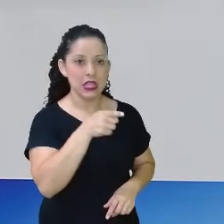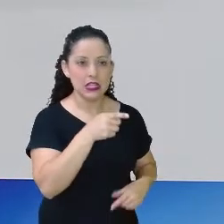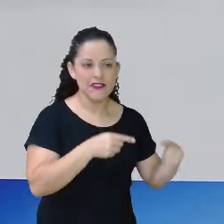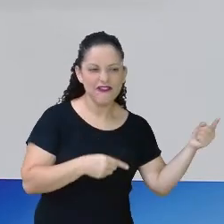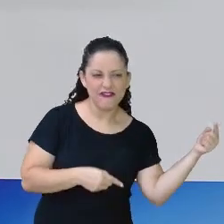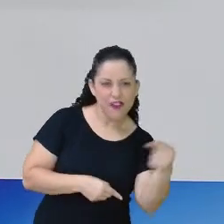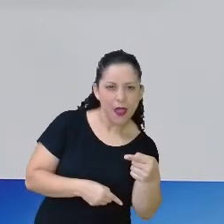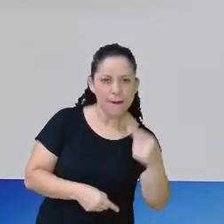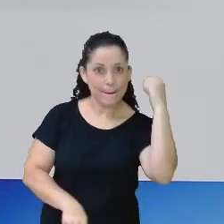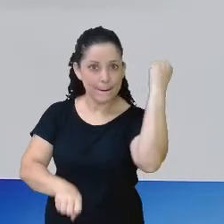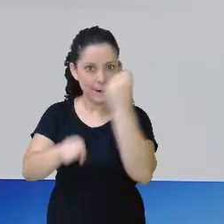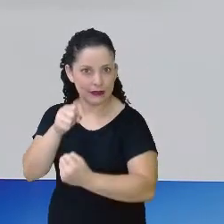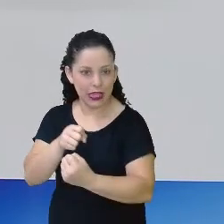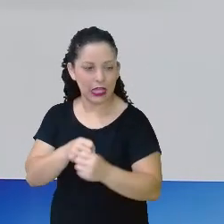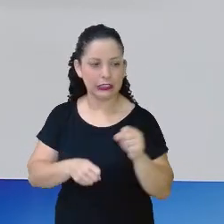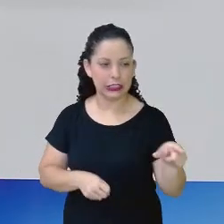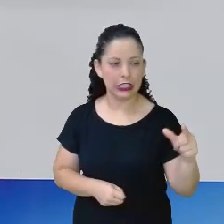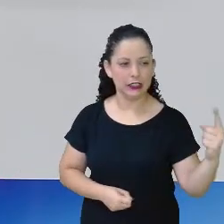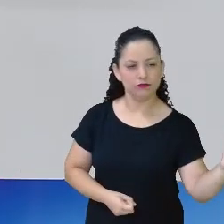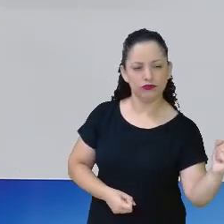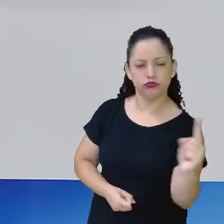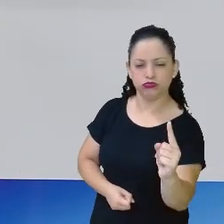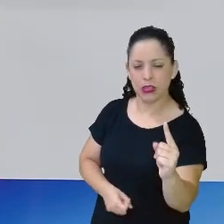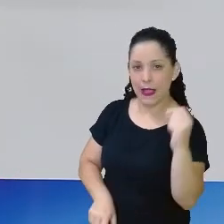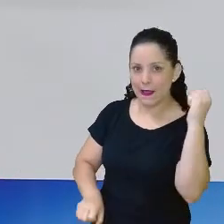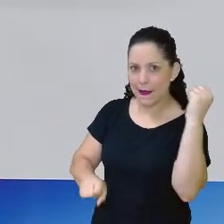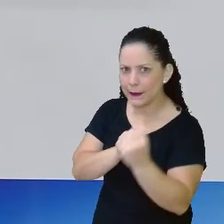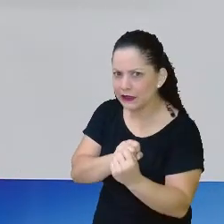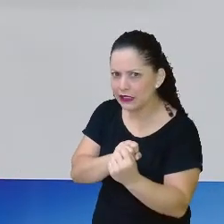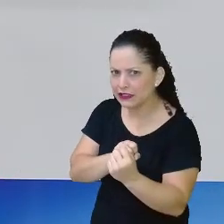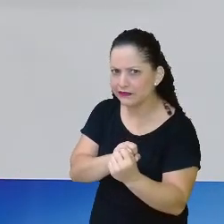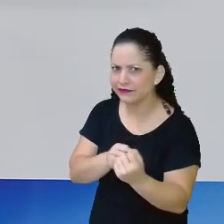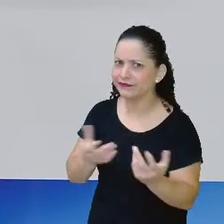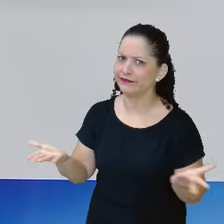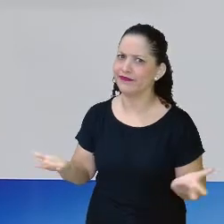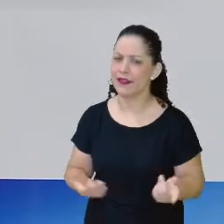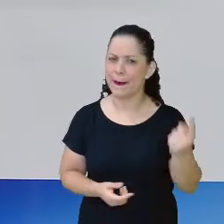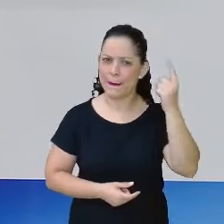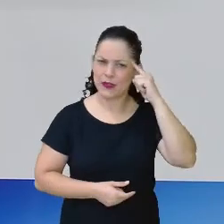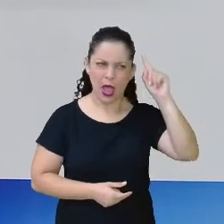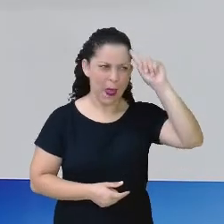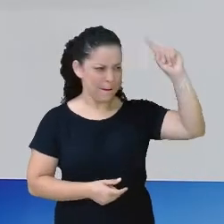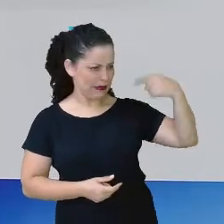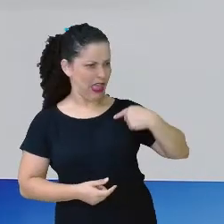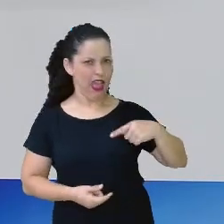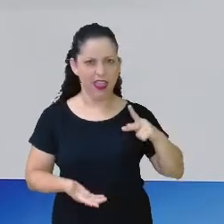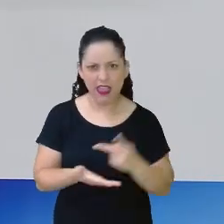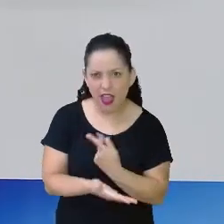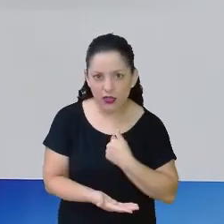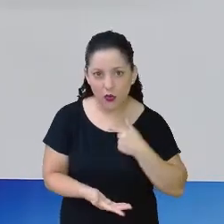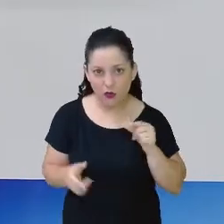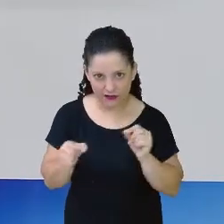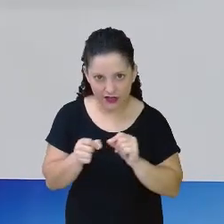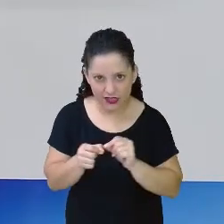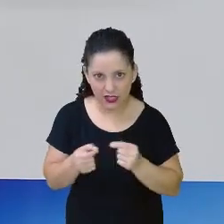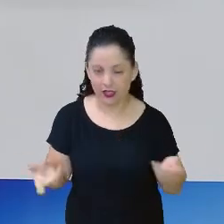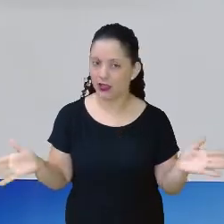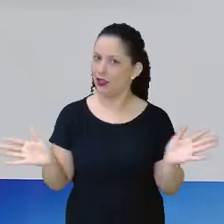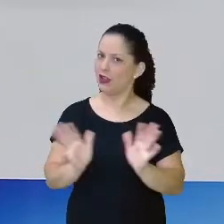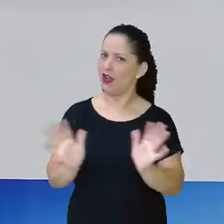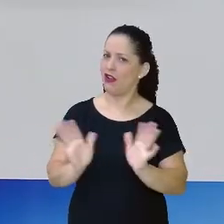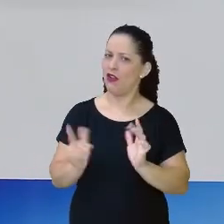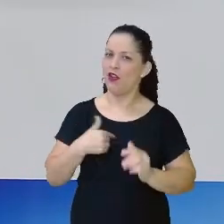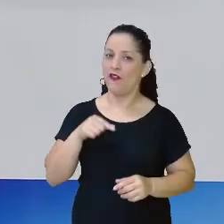coisa errada. Aí já vai você pensar, né? Se alguém manda você fazer uma coisa que não é legal, você vai fazer? Claro que não. Você é um pré-adolescente